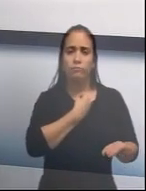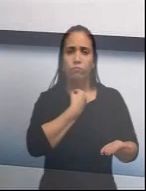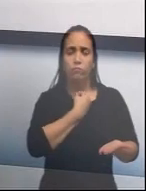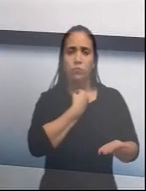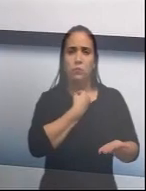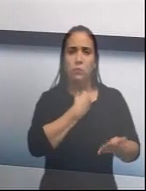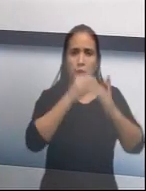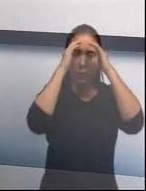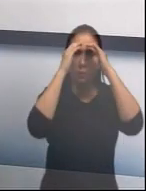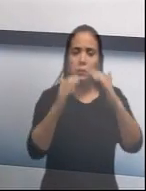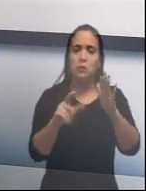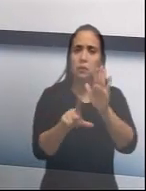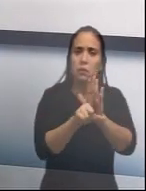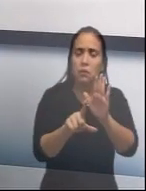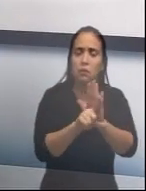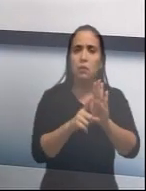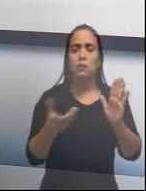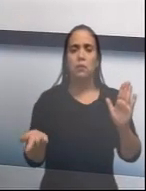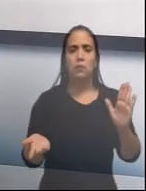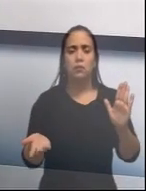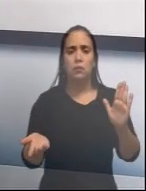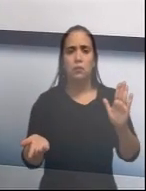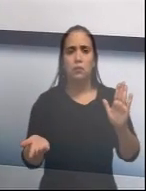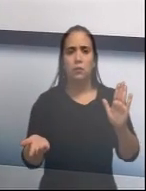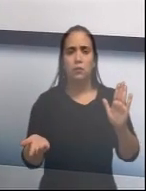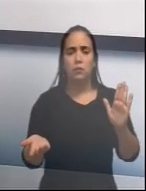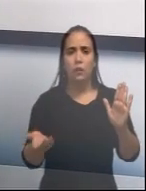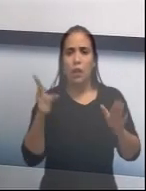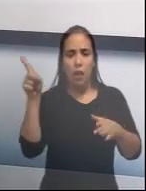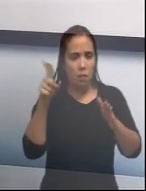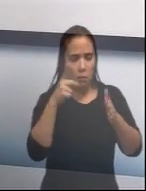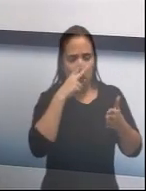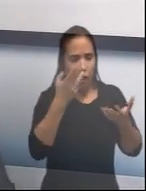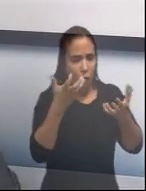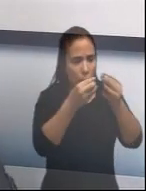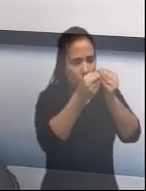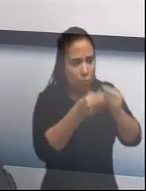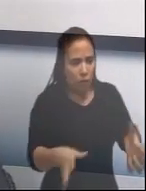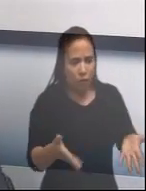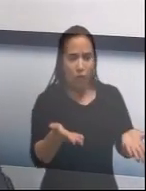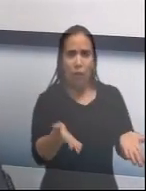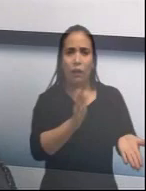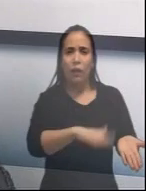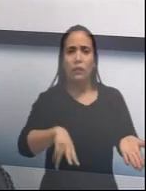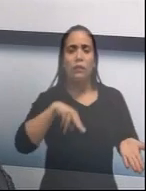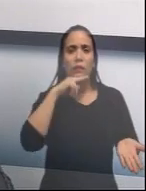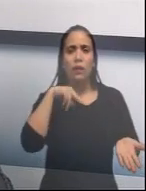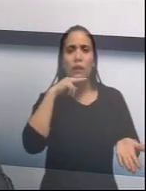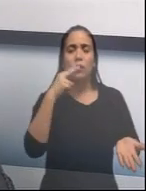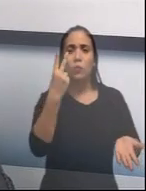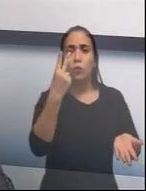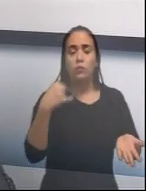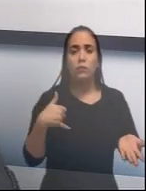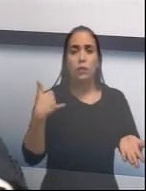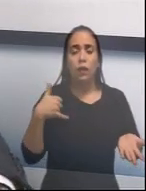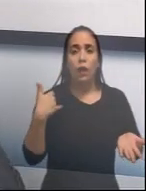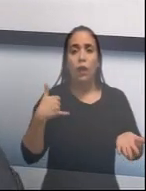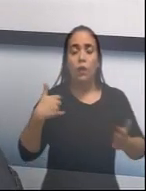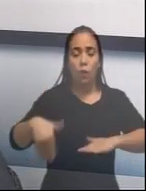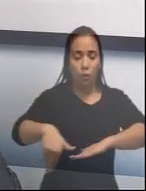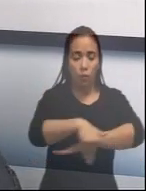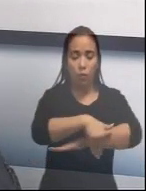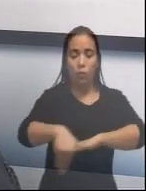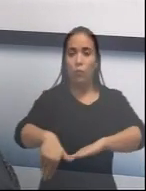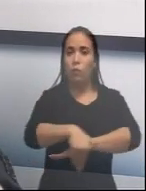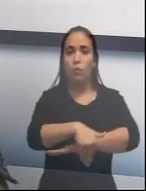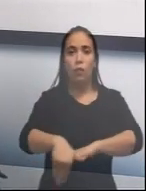dentro dos parâmetros legais, e ele faz isso e expõe uma criança de 2 anos numa